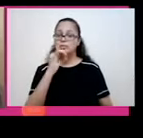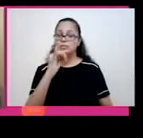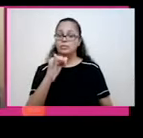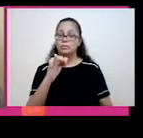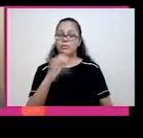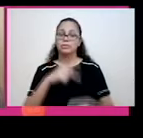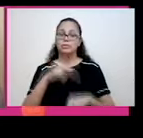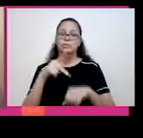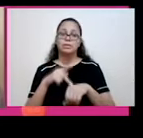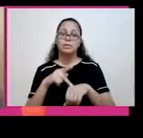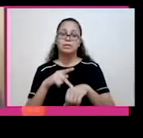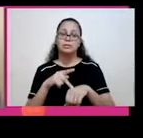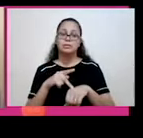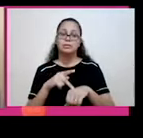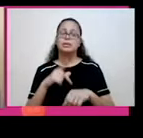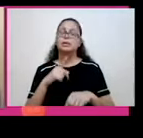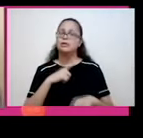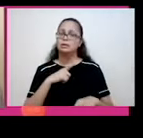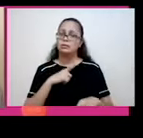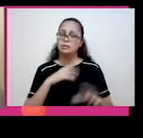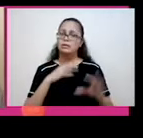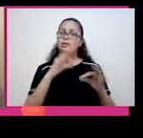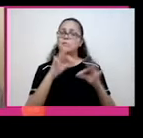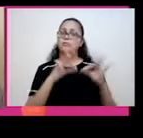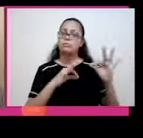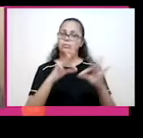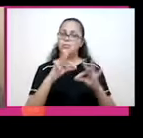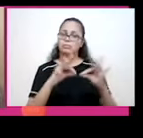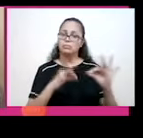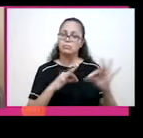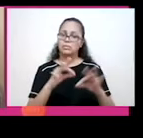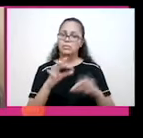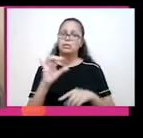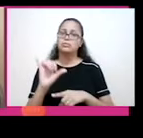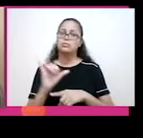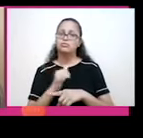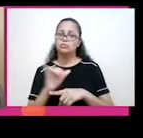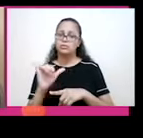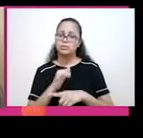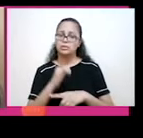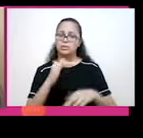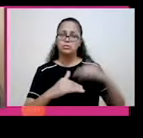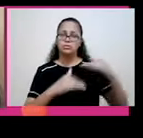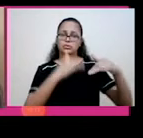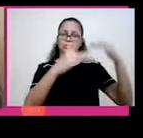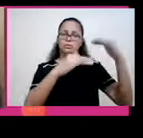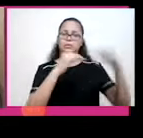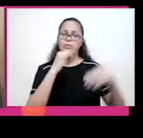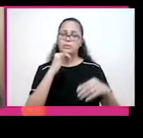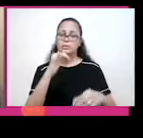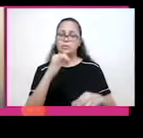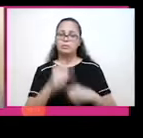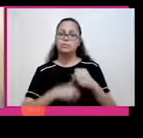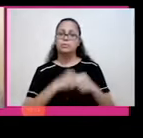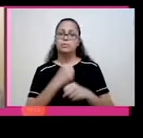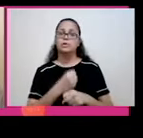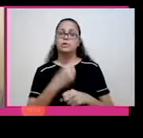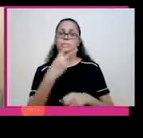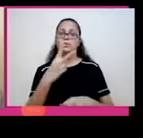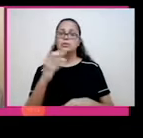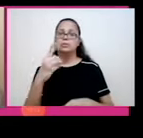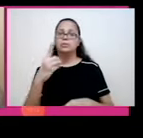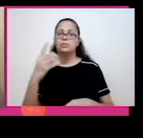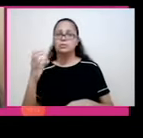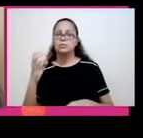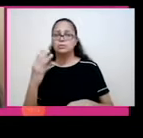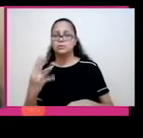certo? E houve na China aí a criação de um plano de ação de estratégia de desenvolvimento energético para o ano de 2014 até 2020,